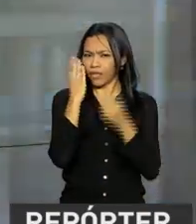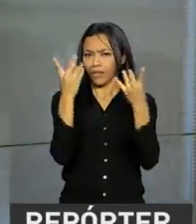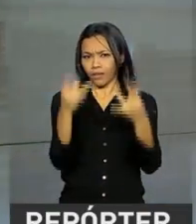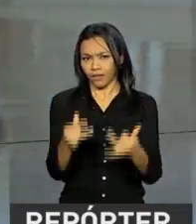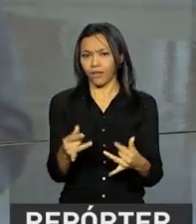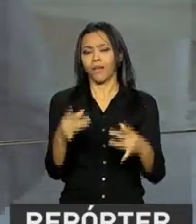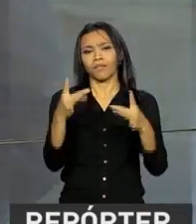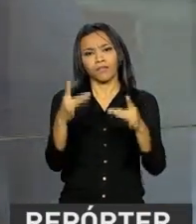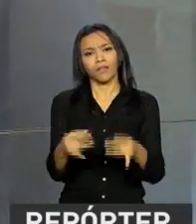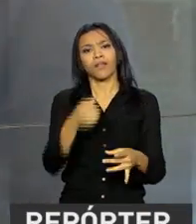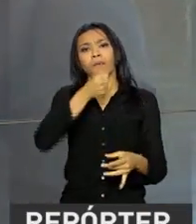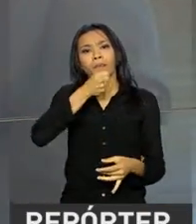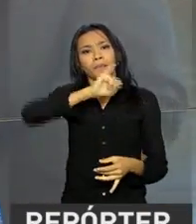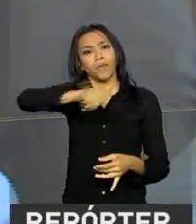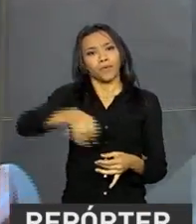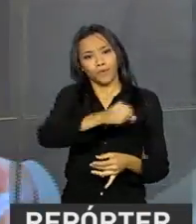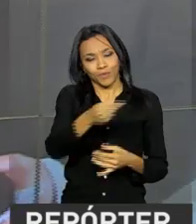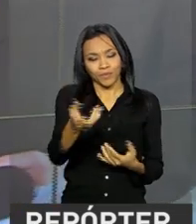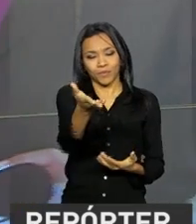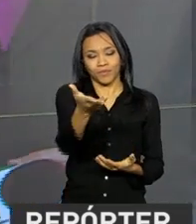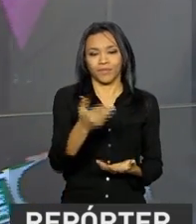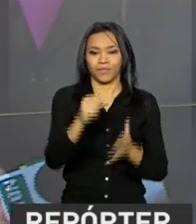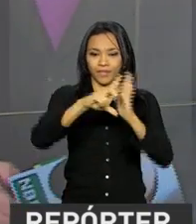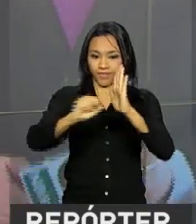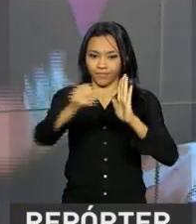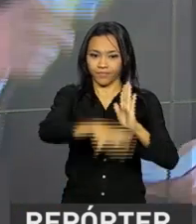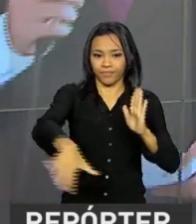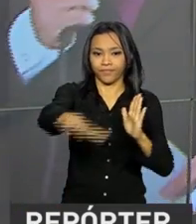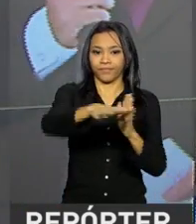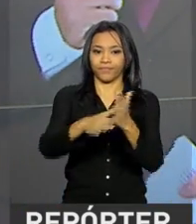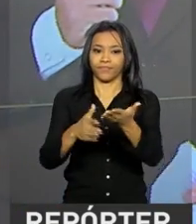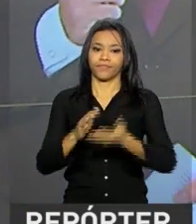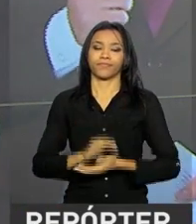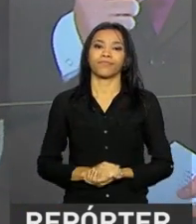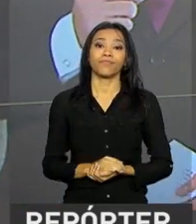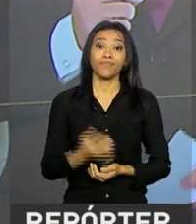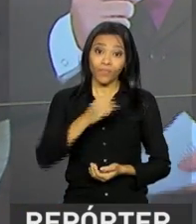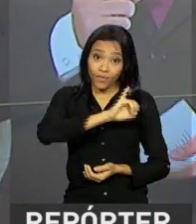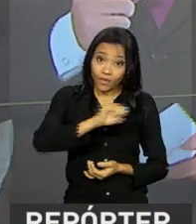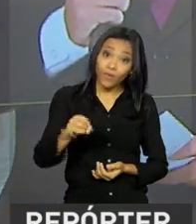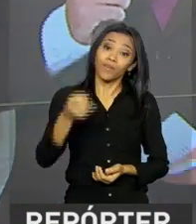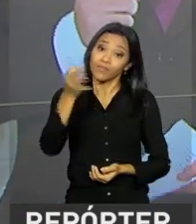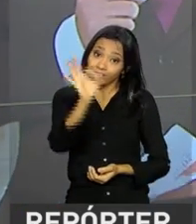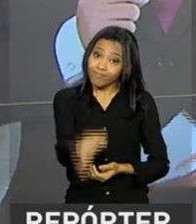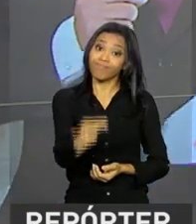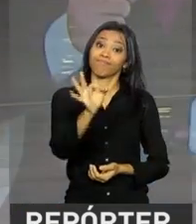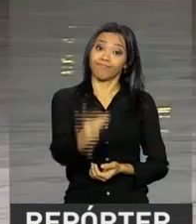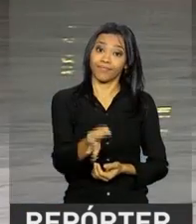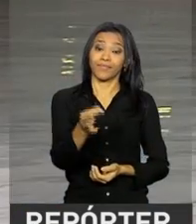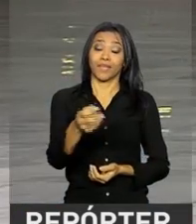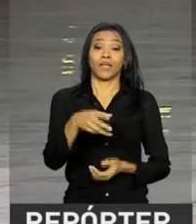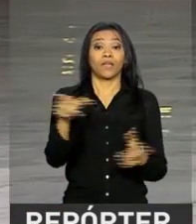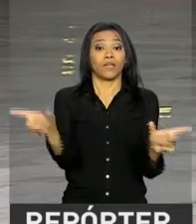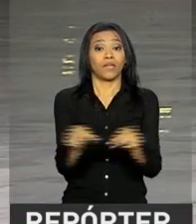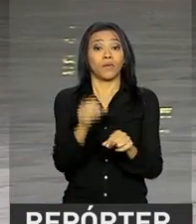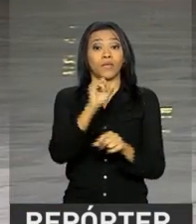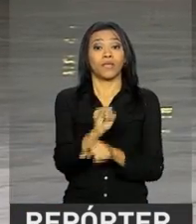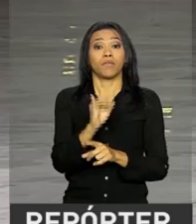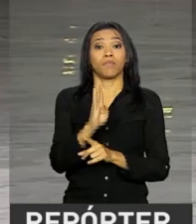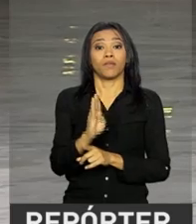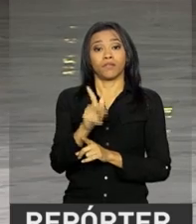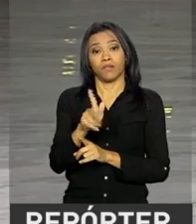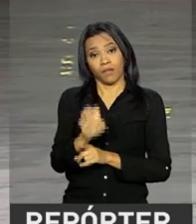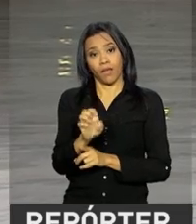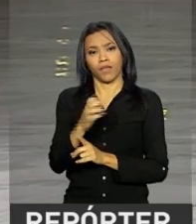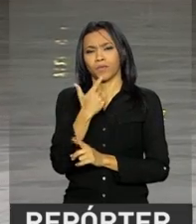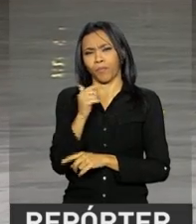com João Pedro Neto que está no Palácio do Planalto Oi João Pedro Oi Daniele Exatamente isso o IBGE divulgou agora pela manhã